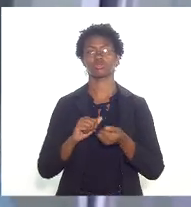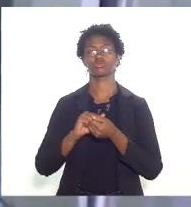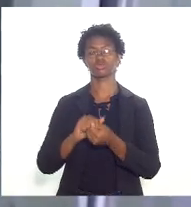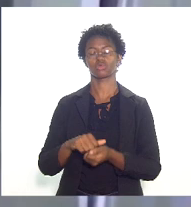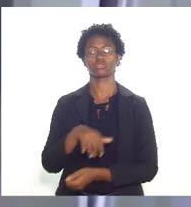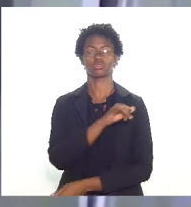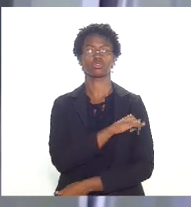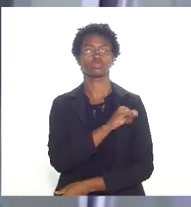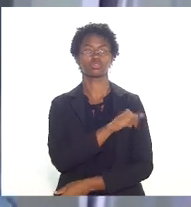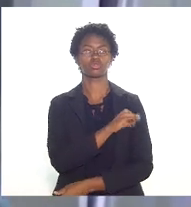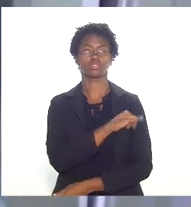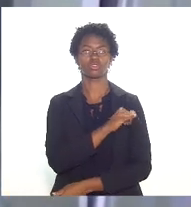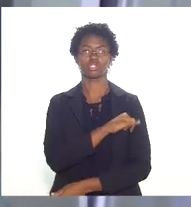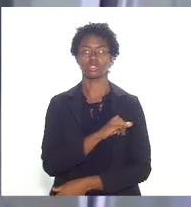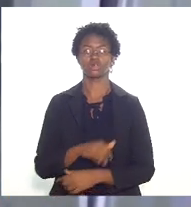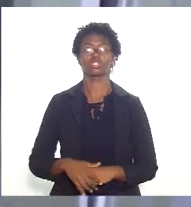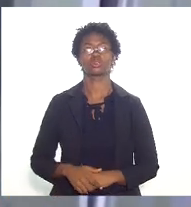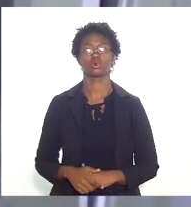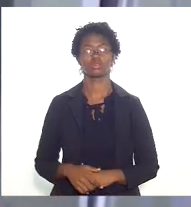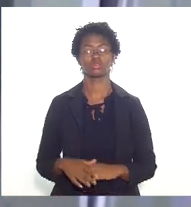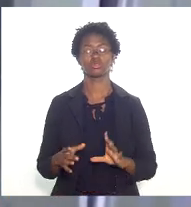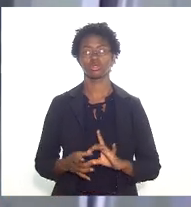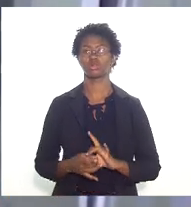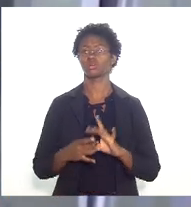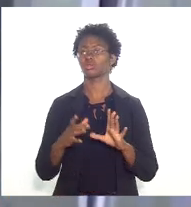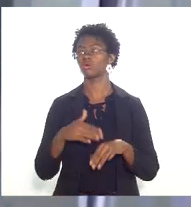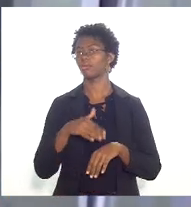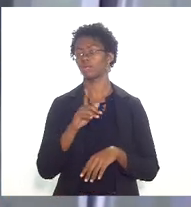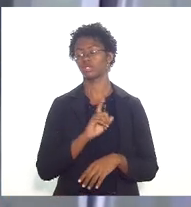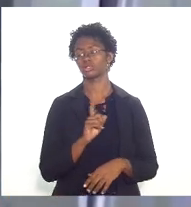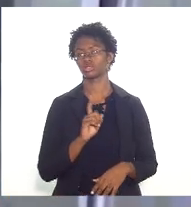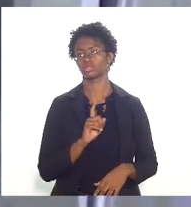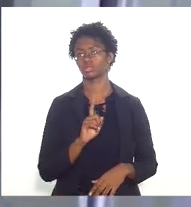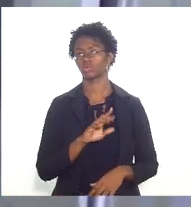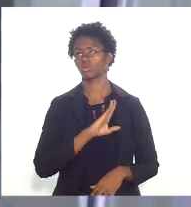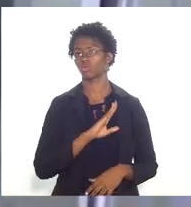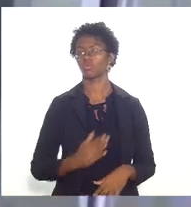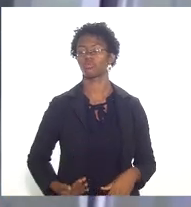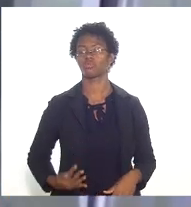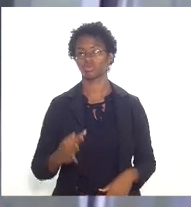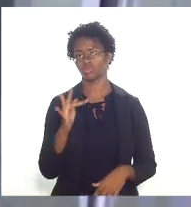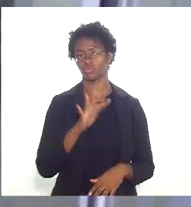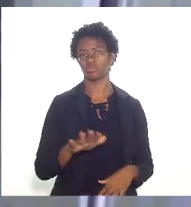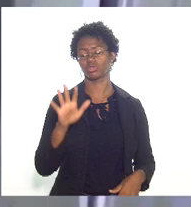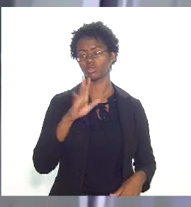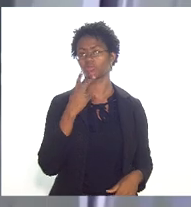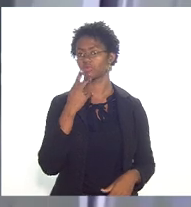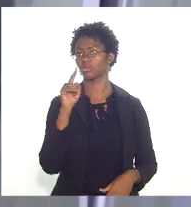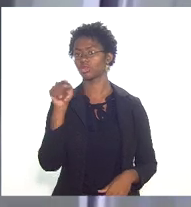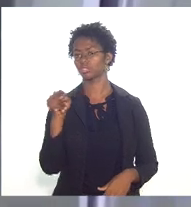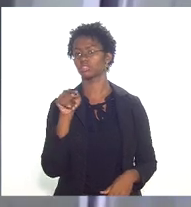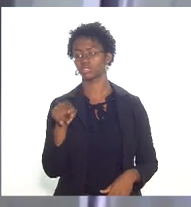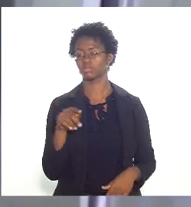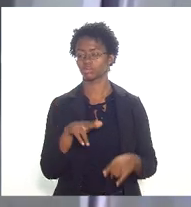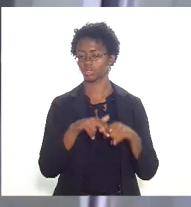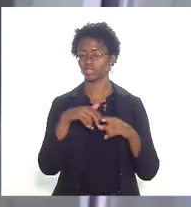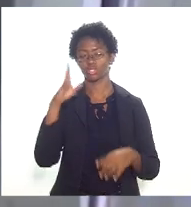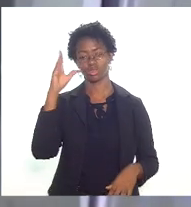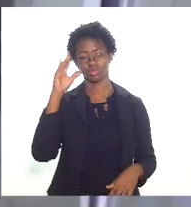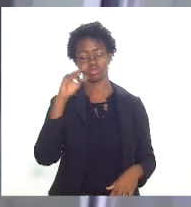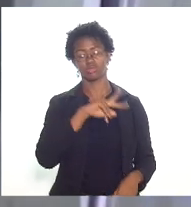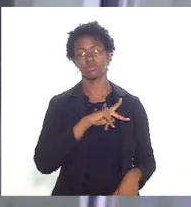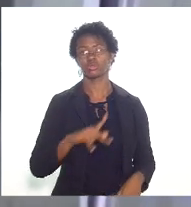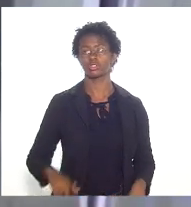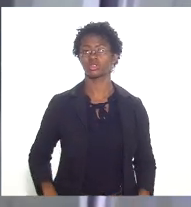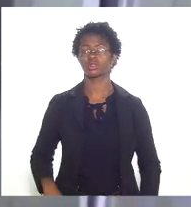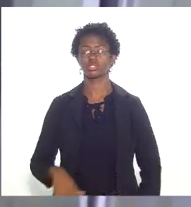Janeiro e não admitir mais não poderá mais é que o governo federal para que o rio desse jeito e é Curioso o presidente